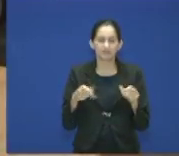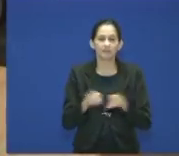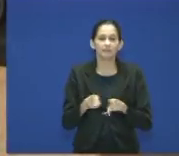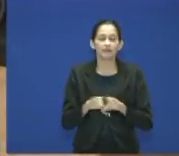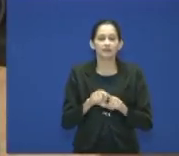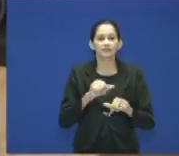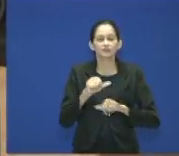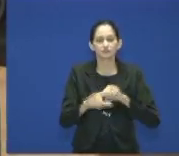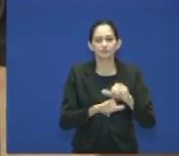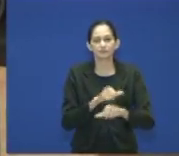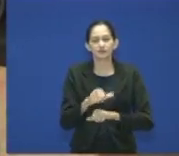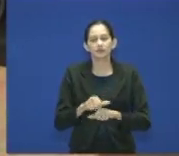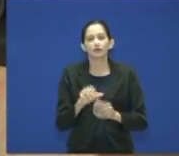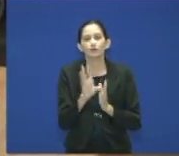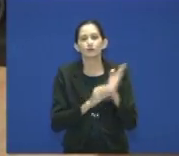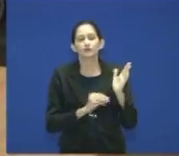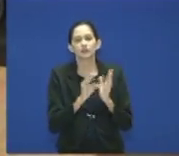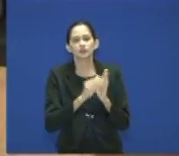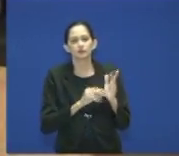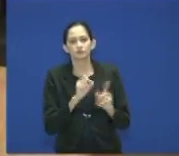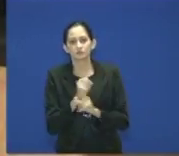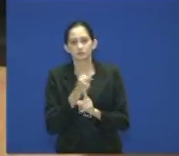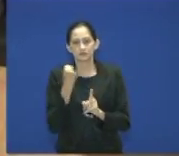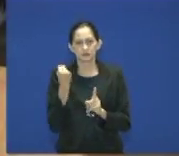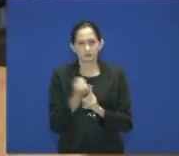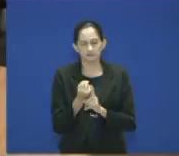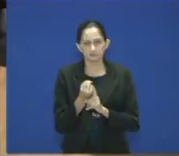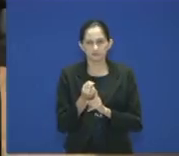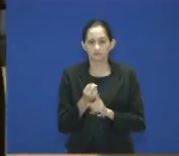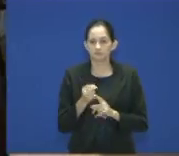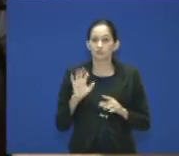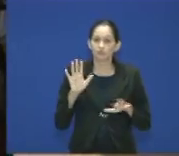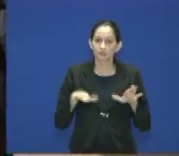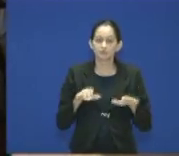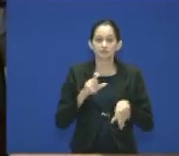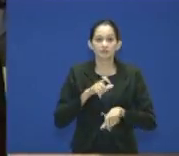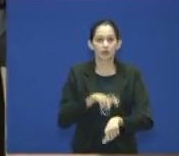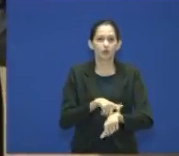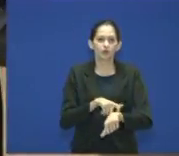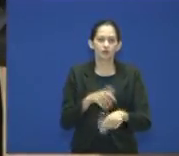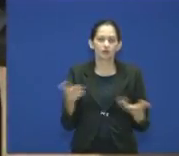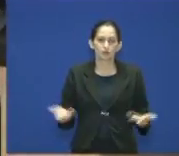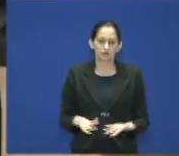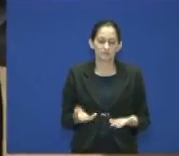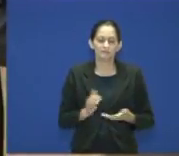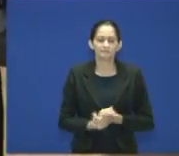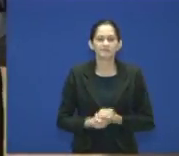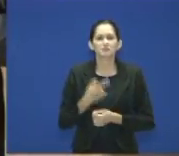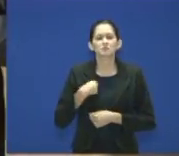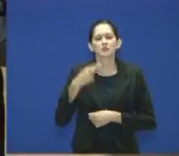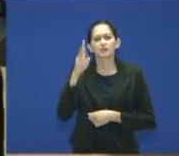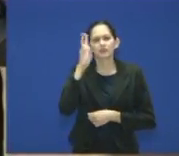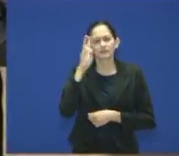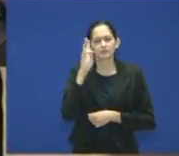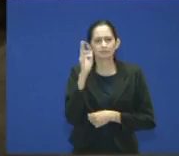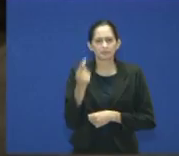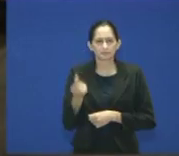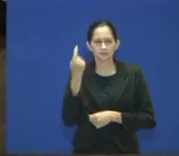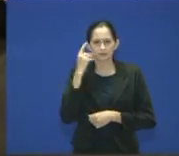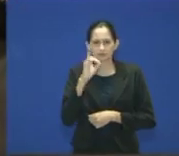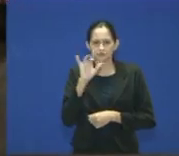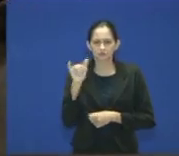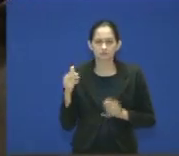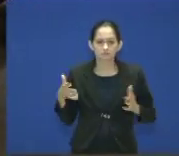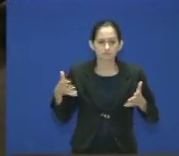transformar o modelo de sociedade. Quem sabe já não estaria na hora, certo? Eu ainda lembro do dia que entramos